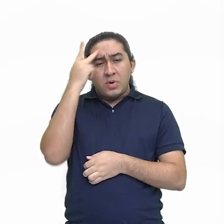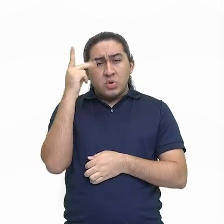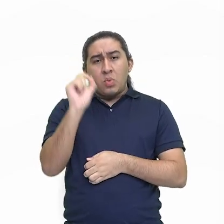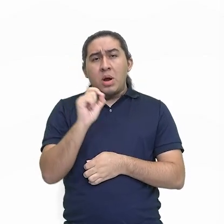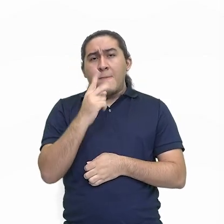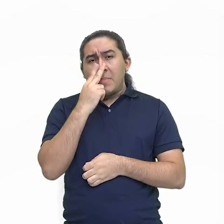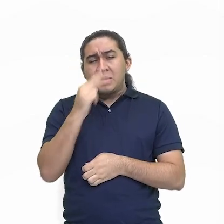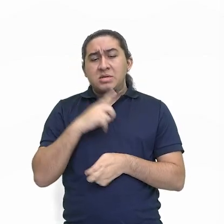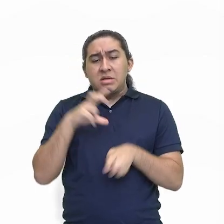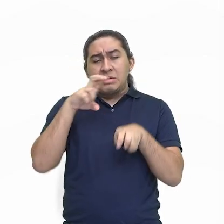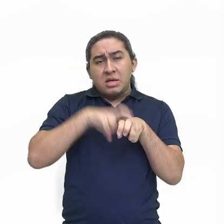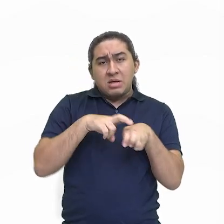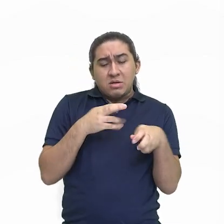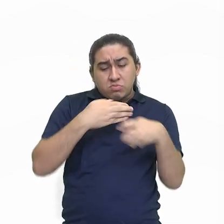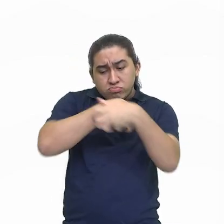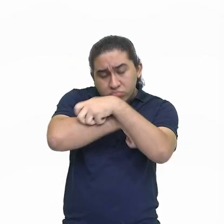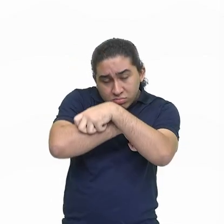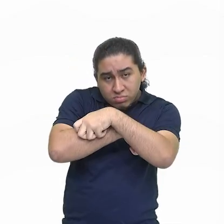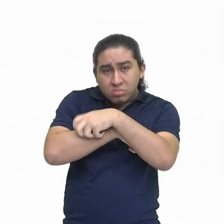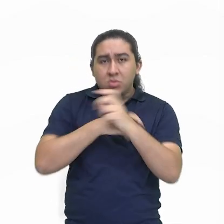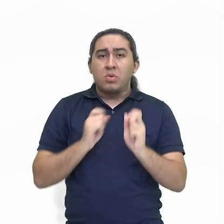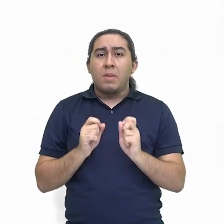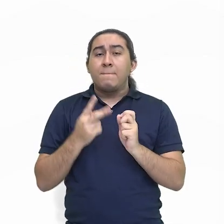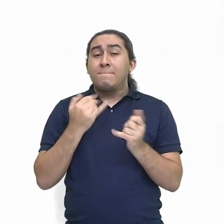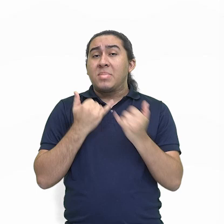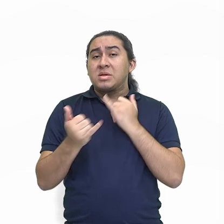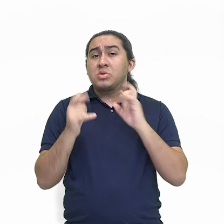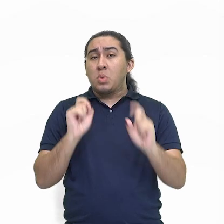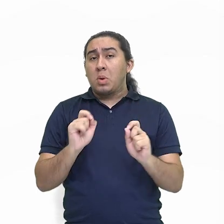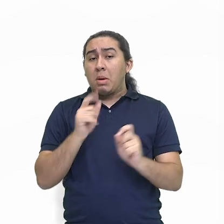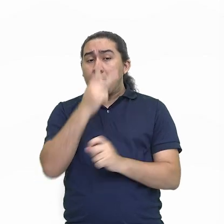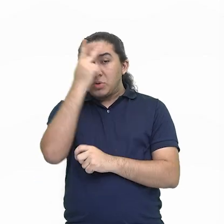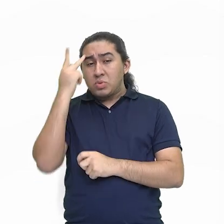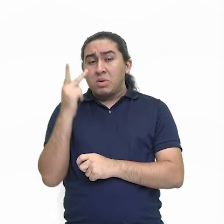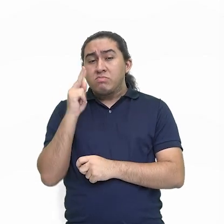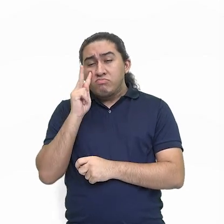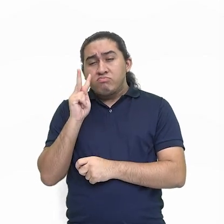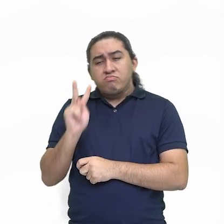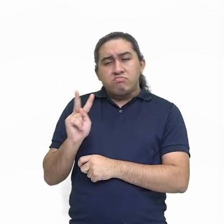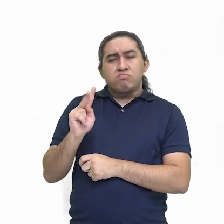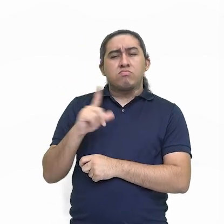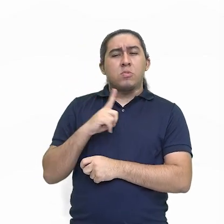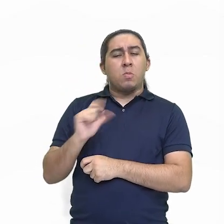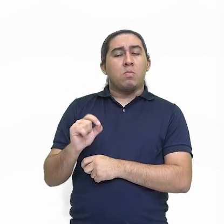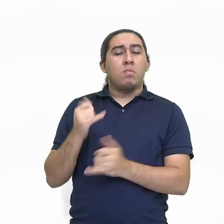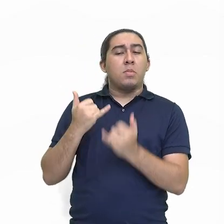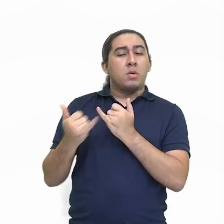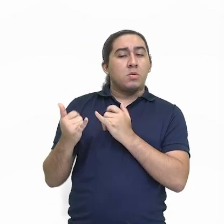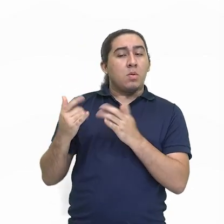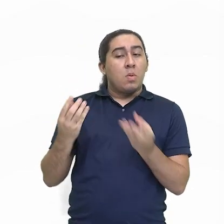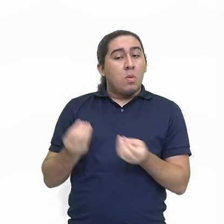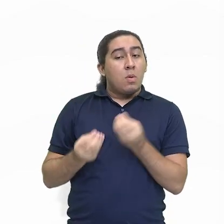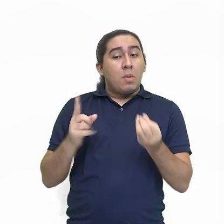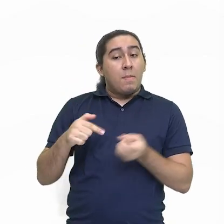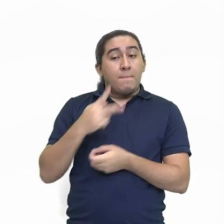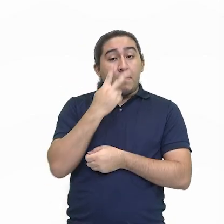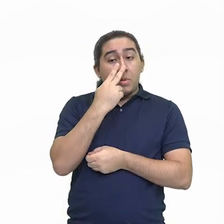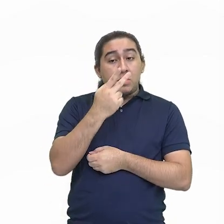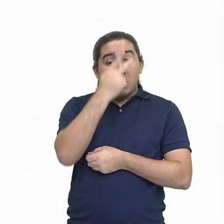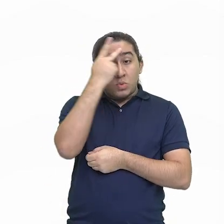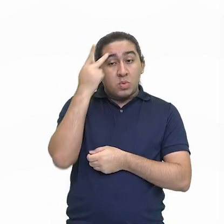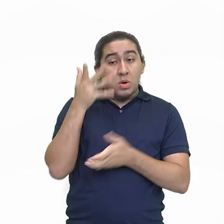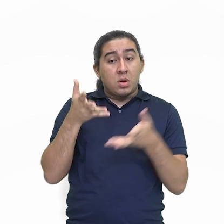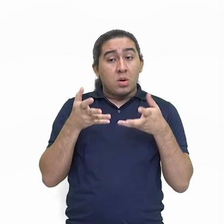de sentar, está dizendo que, né, esse jeito assim como se tivesse querendo